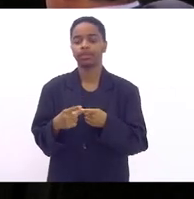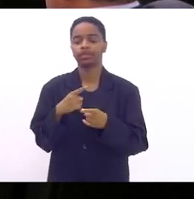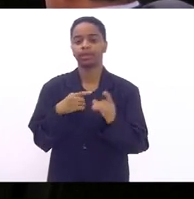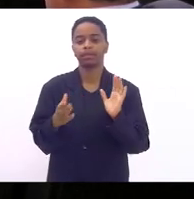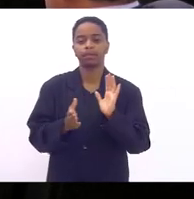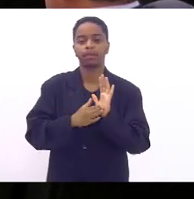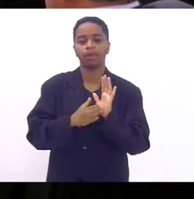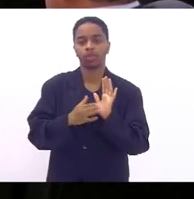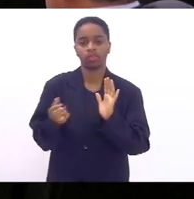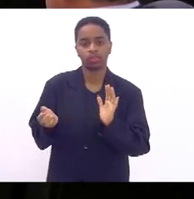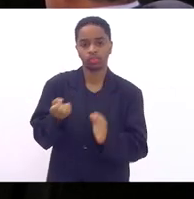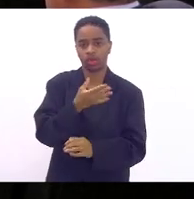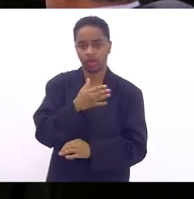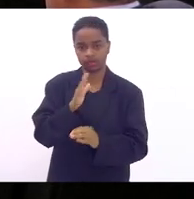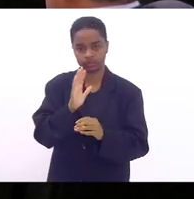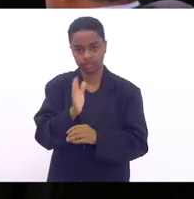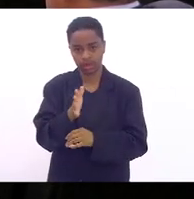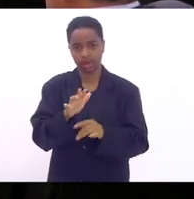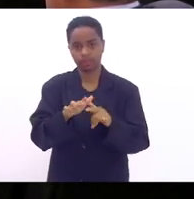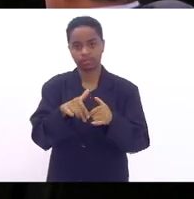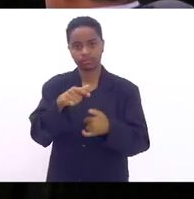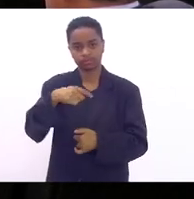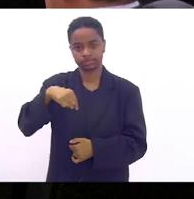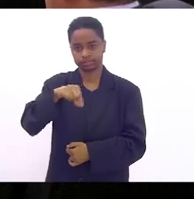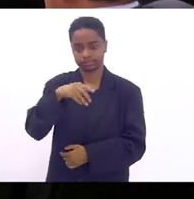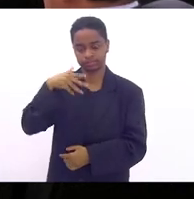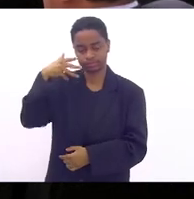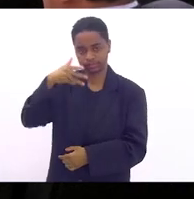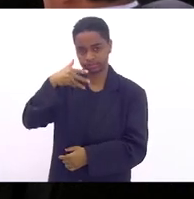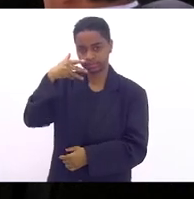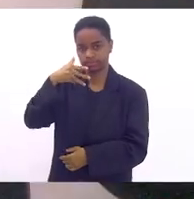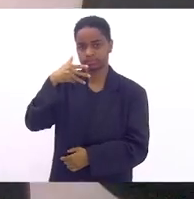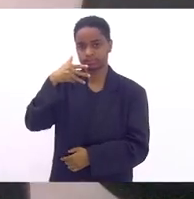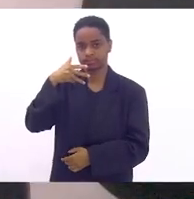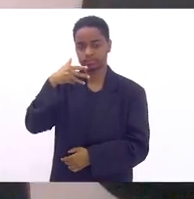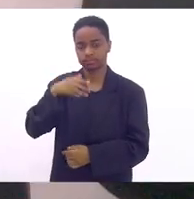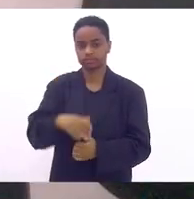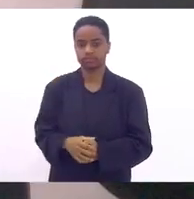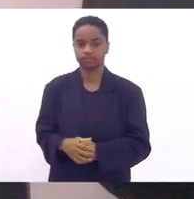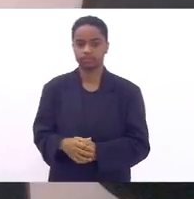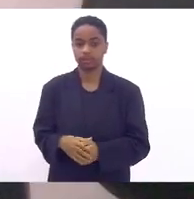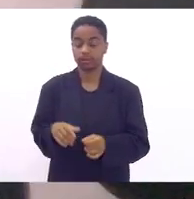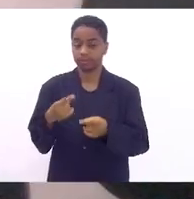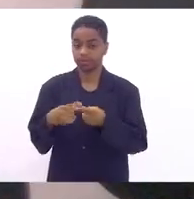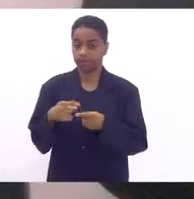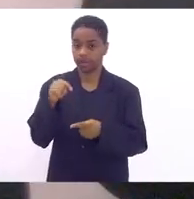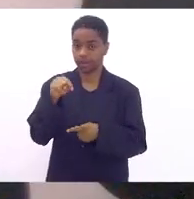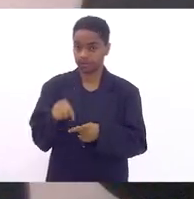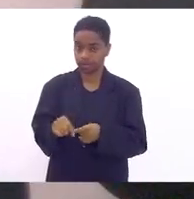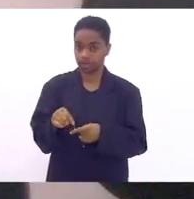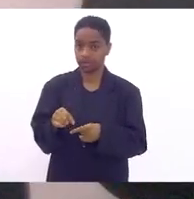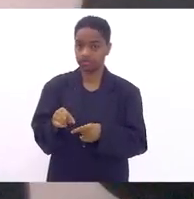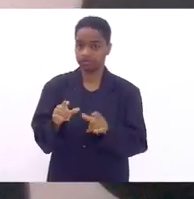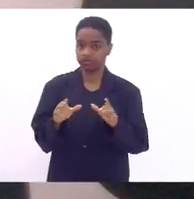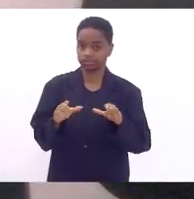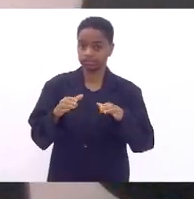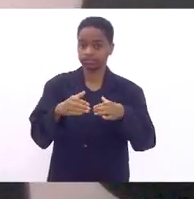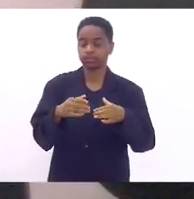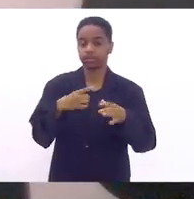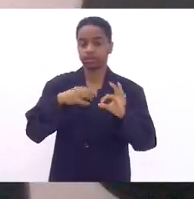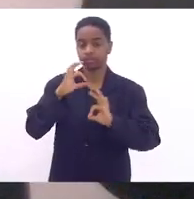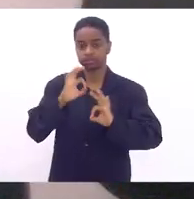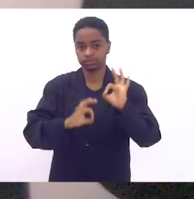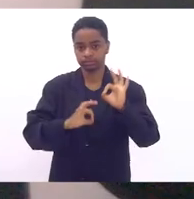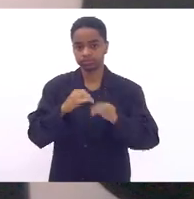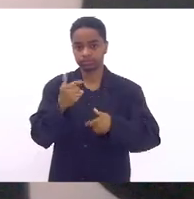propostas né a partir das falas de todos vocês né porque a frente parlamentar ela também possui um plano